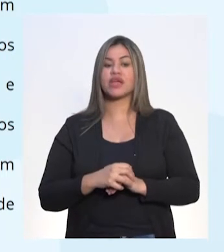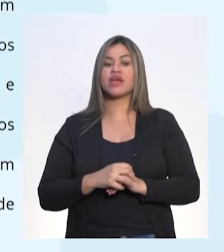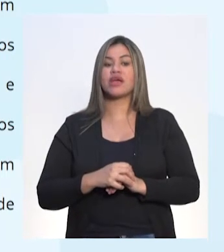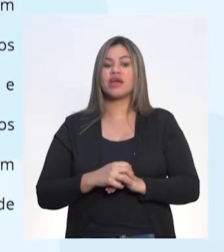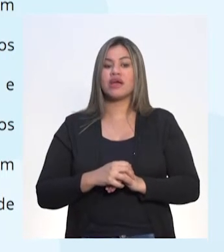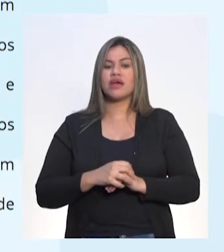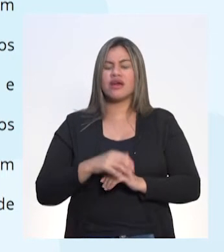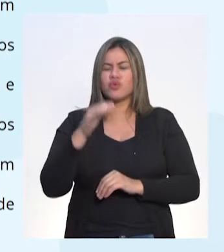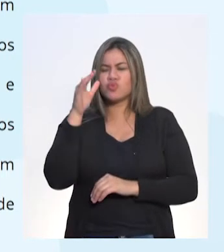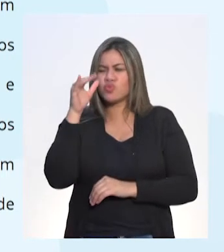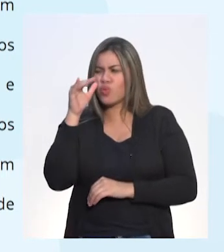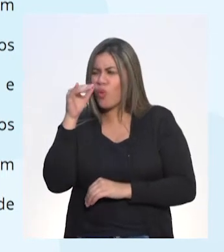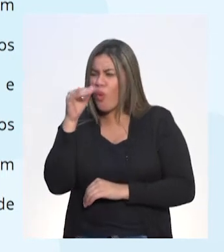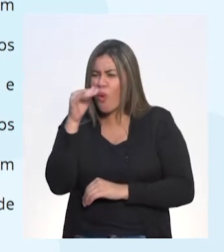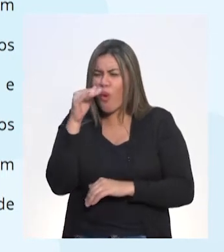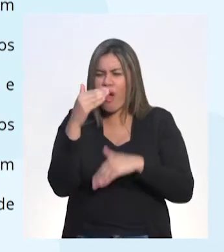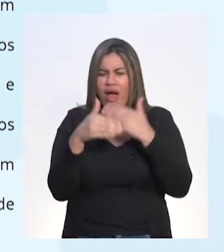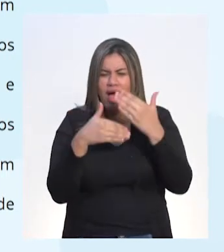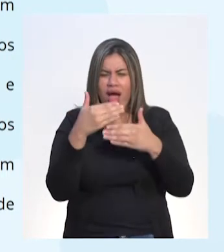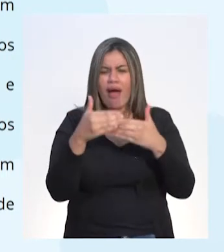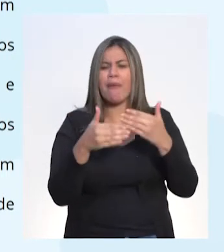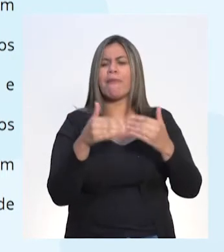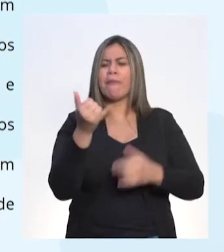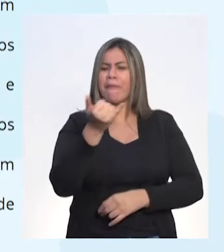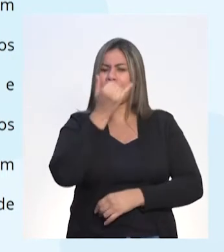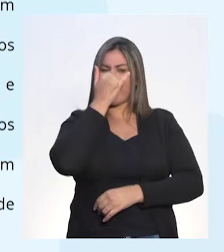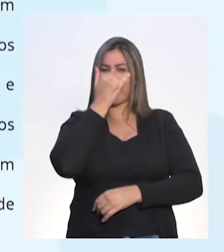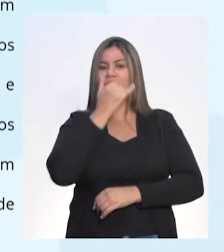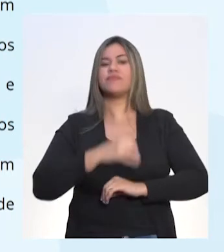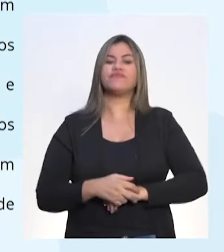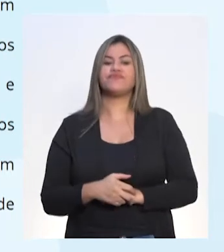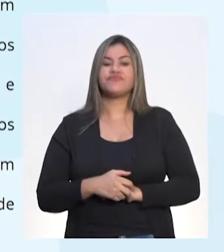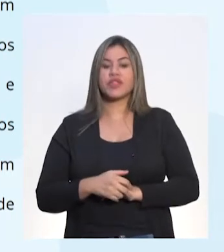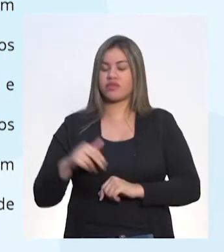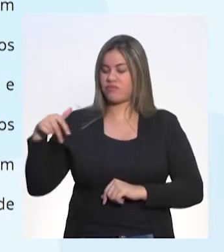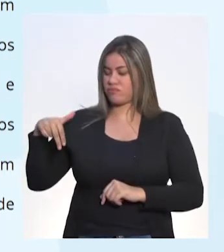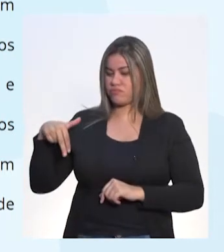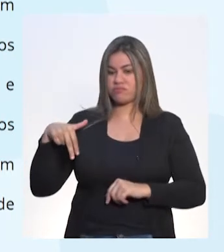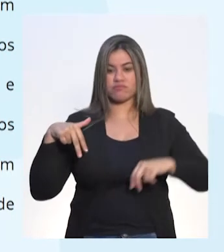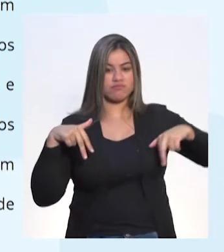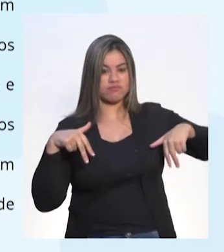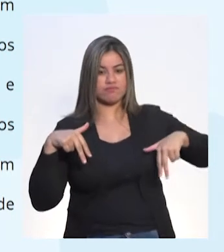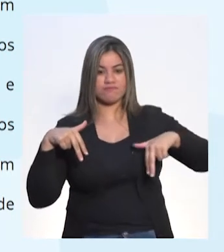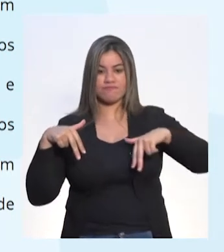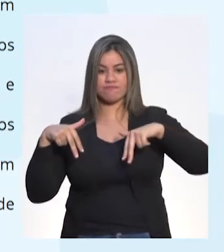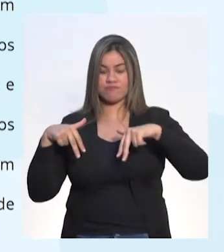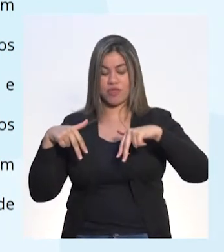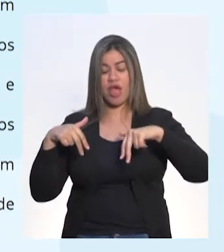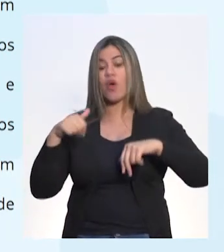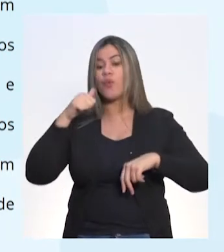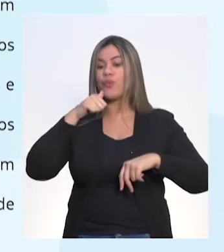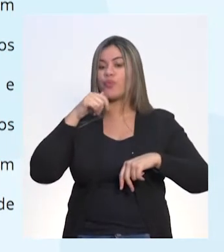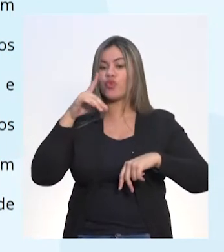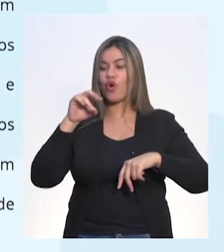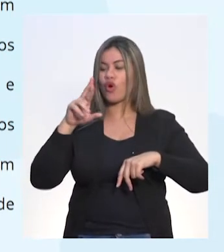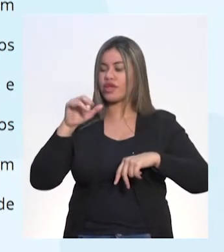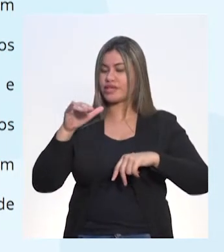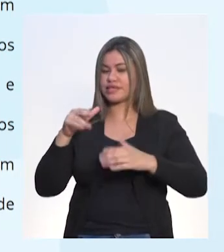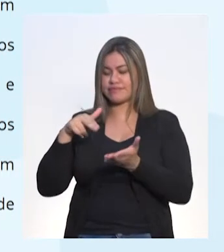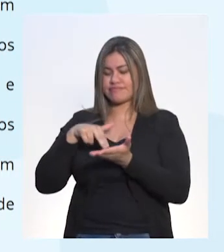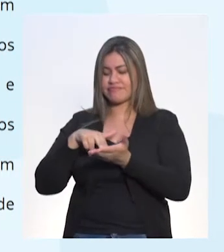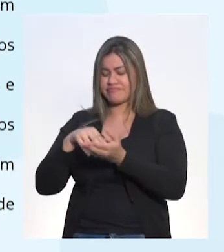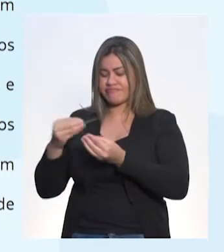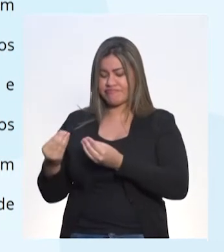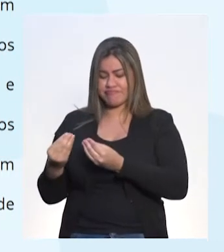mata. Entram Dorinha e Suzana, vindas da lateral direita do palco. Dorinha carrega nas mãos uma carta. Dirigem-se ao